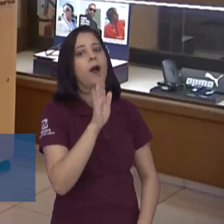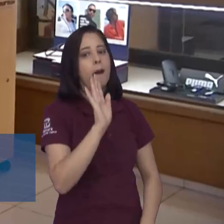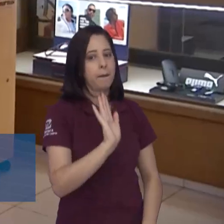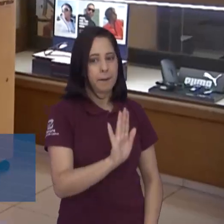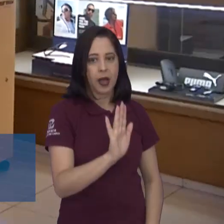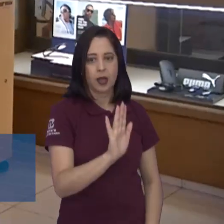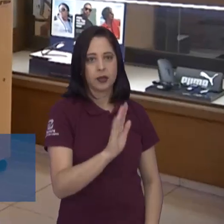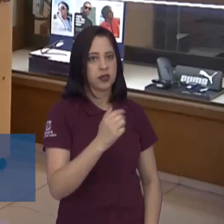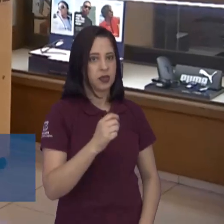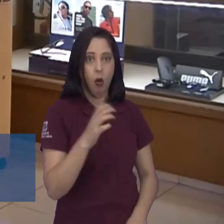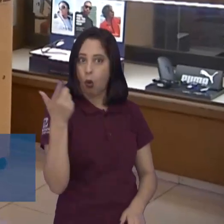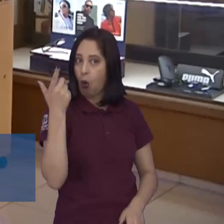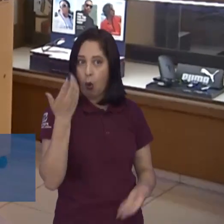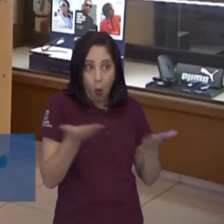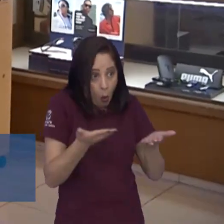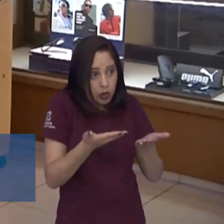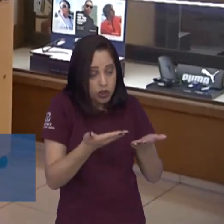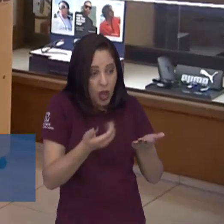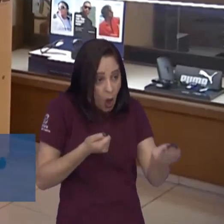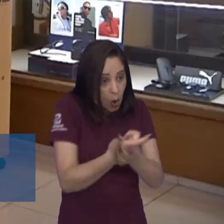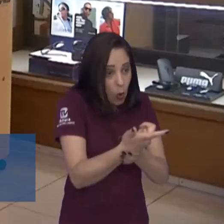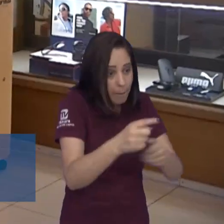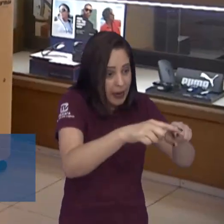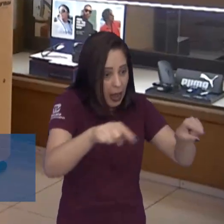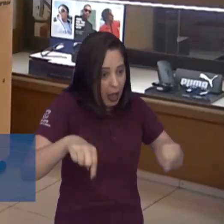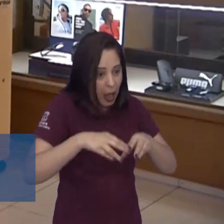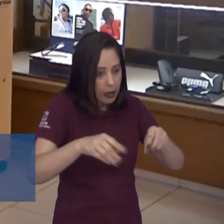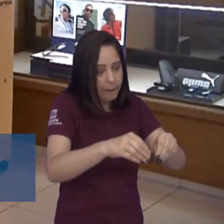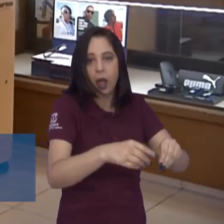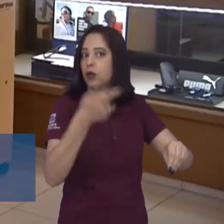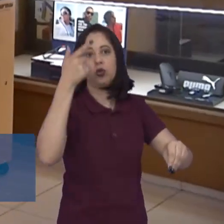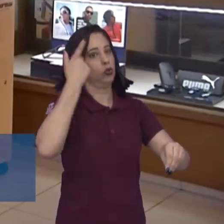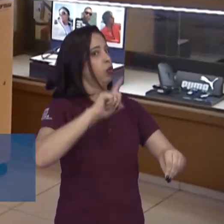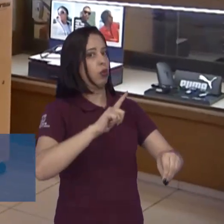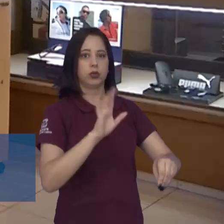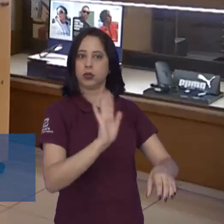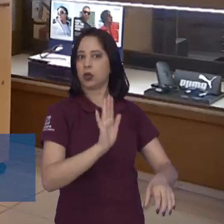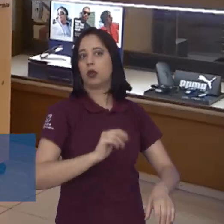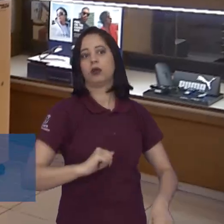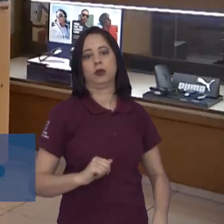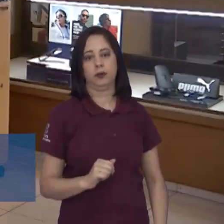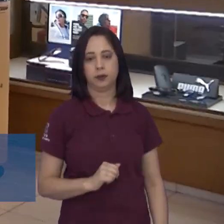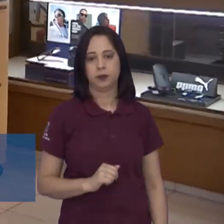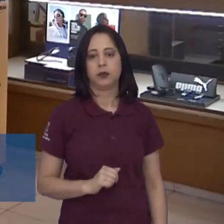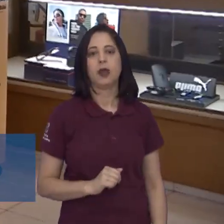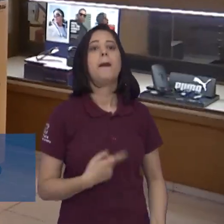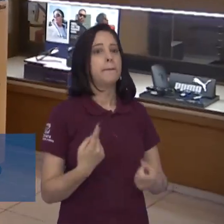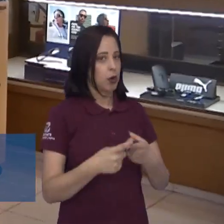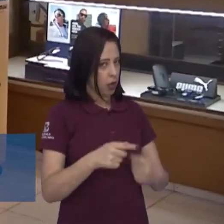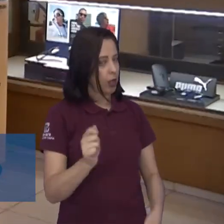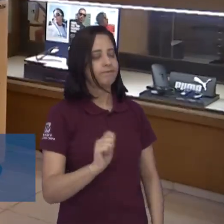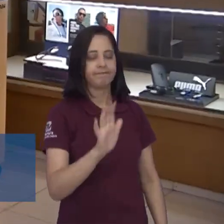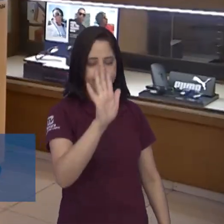eu não conseguiria comprar. Nem o terreno mesmo, nem mesmo uma casa mesmo, pronta já. Tá caro, tem que fazer muita coisa.